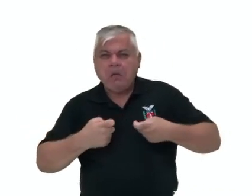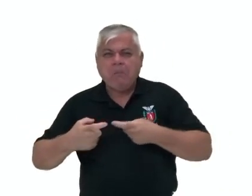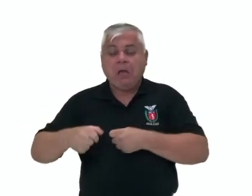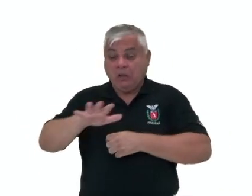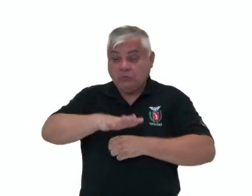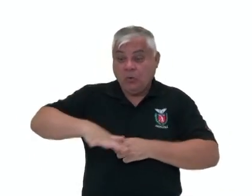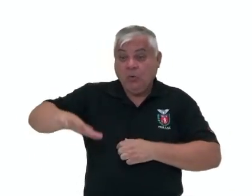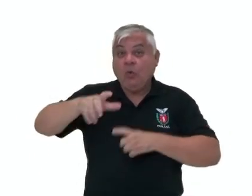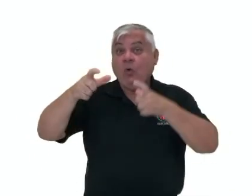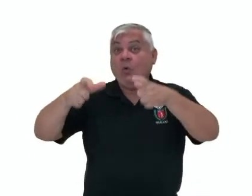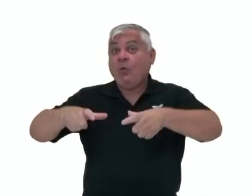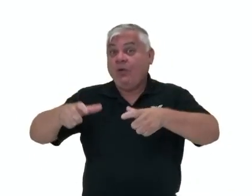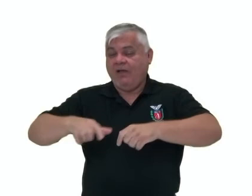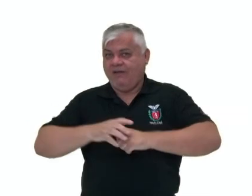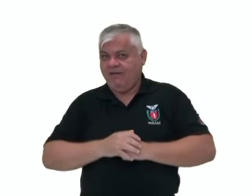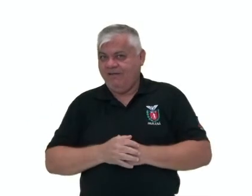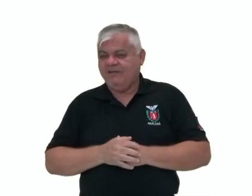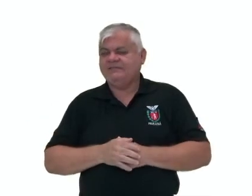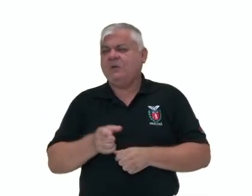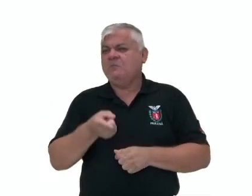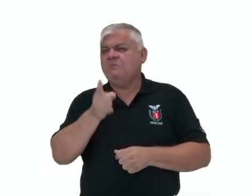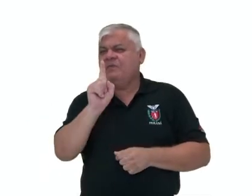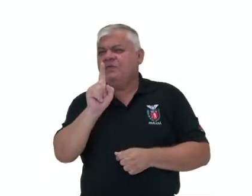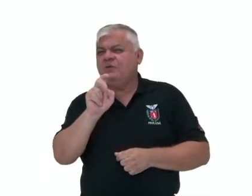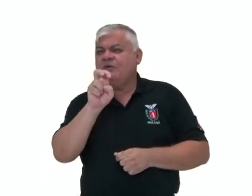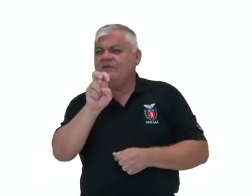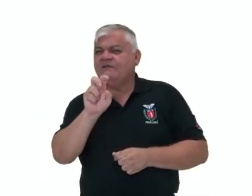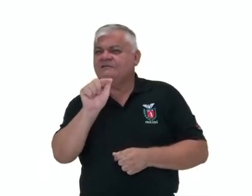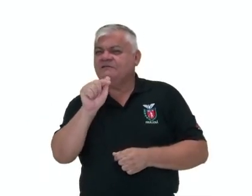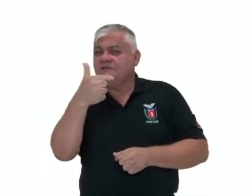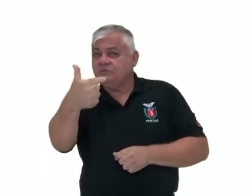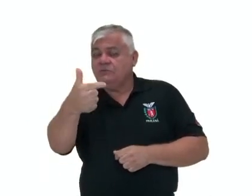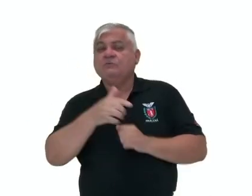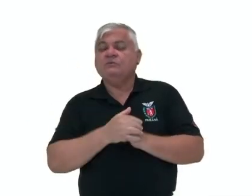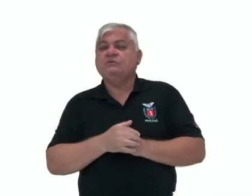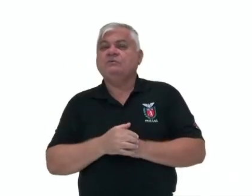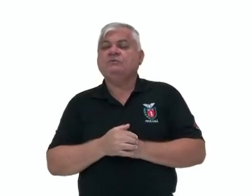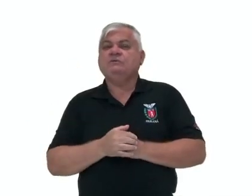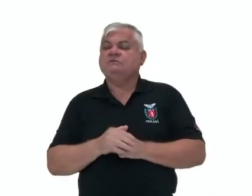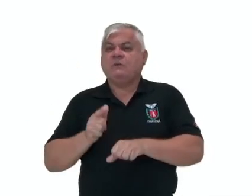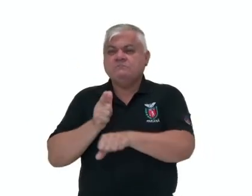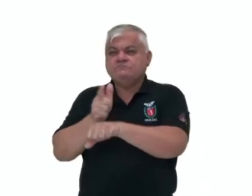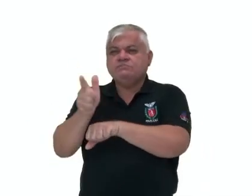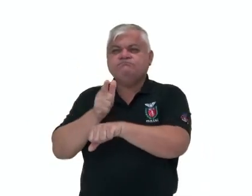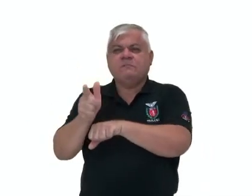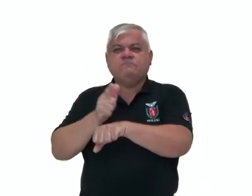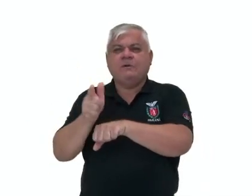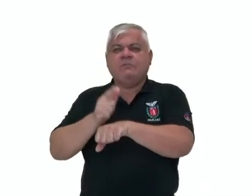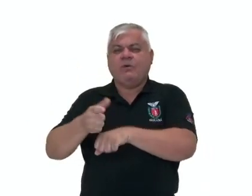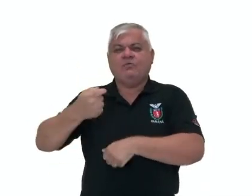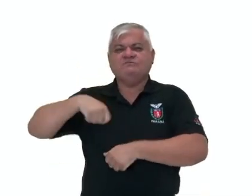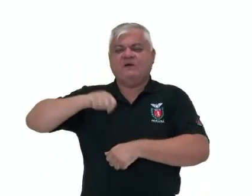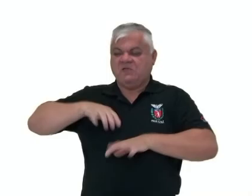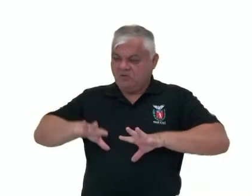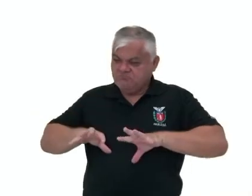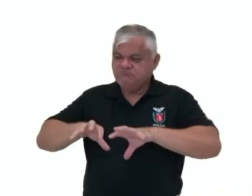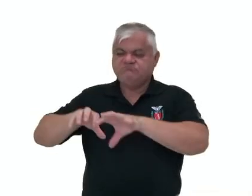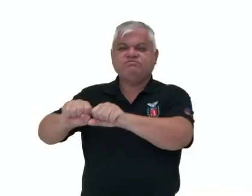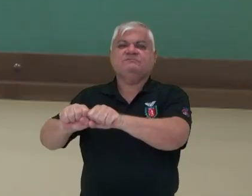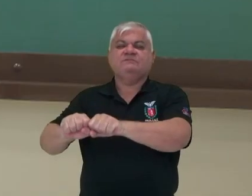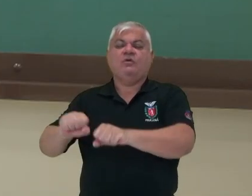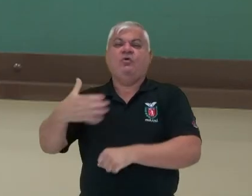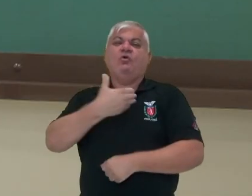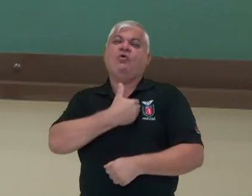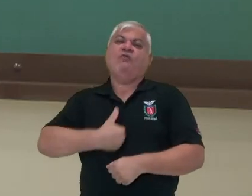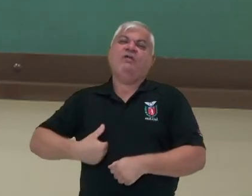região de Vilcabamba. Em 1572, a última fortaleza inca foi conquistada e o último